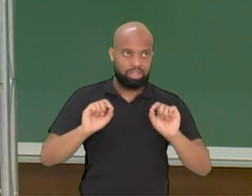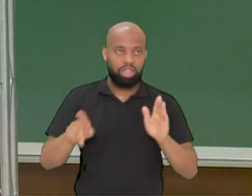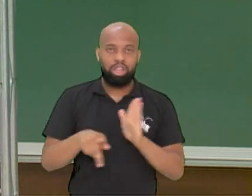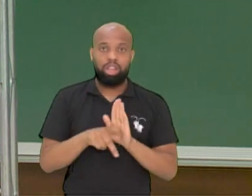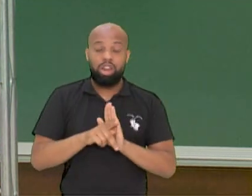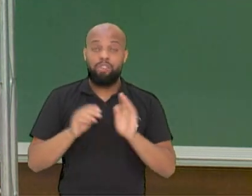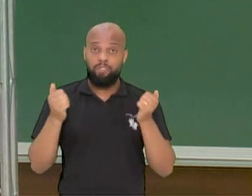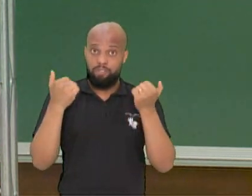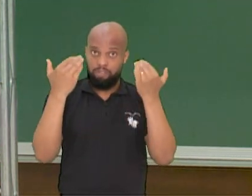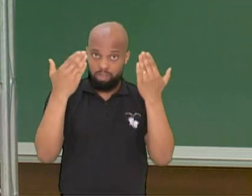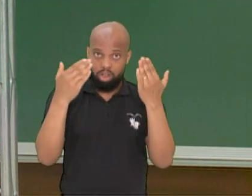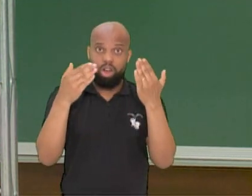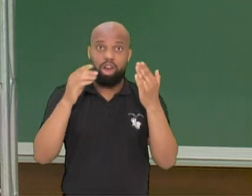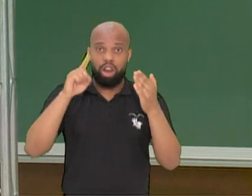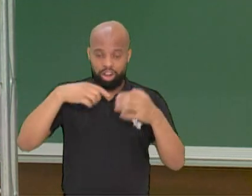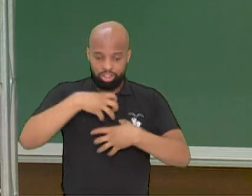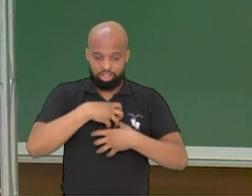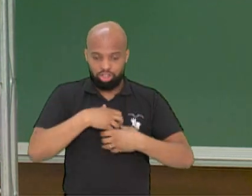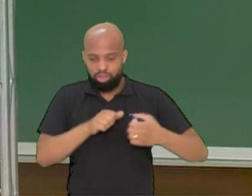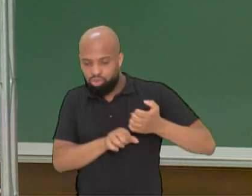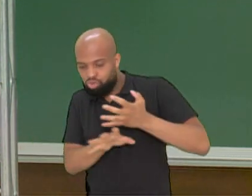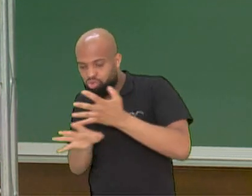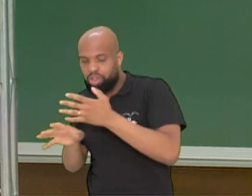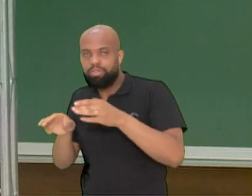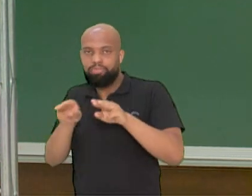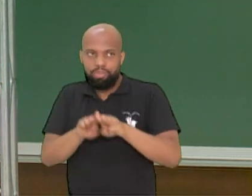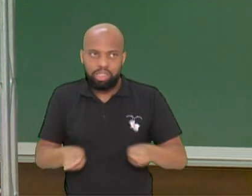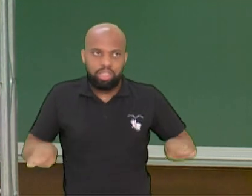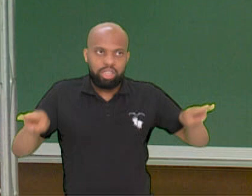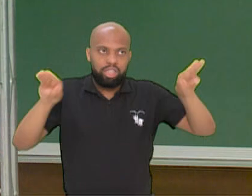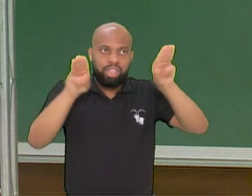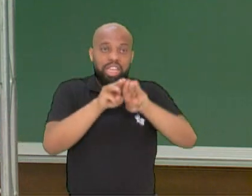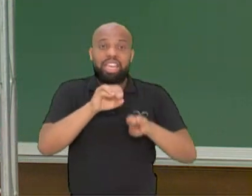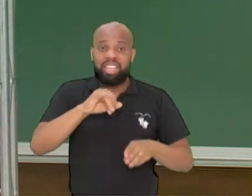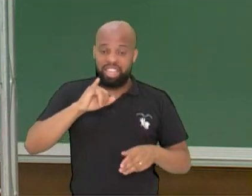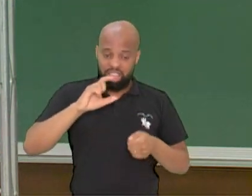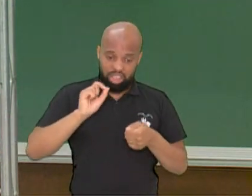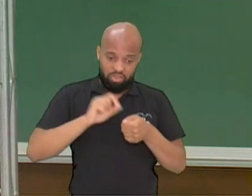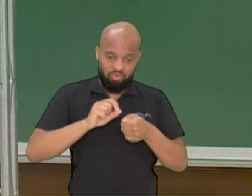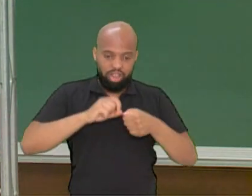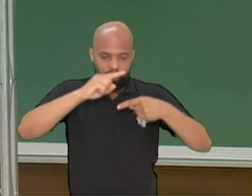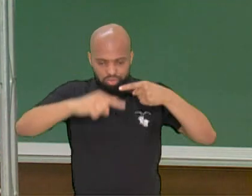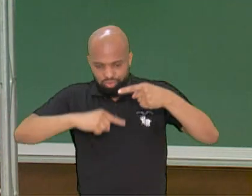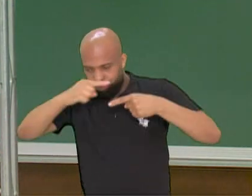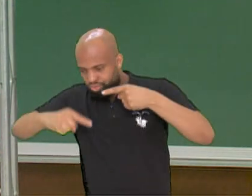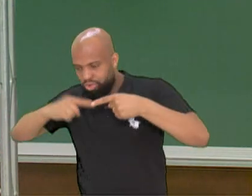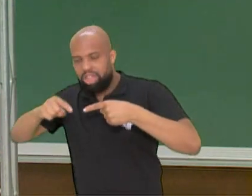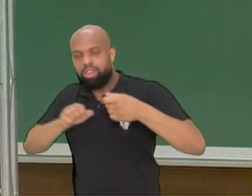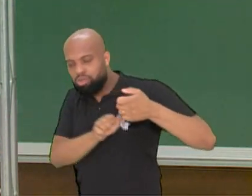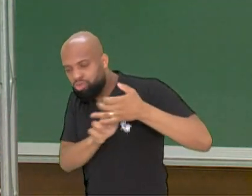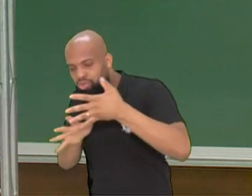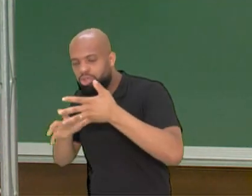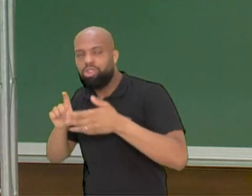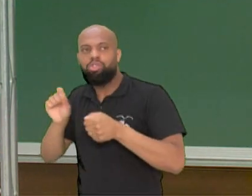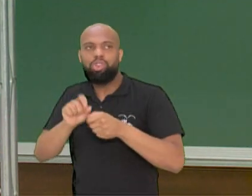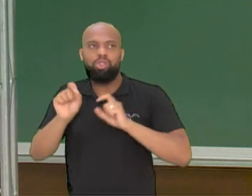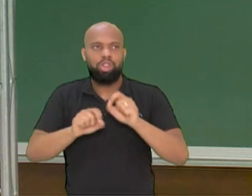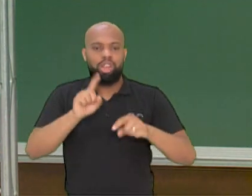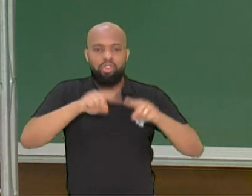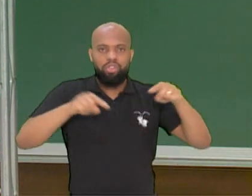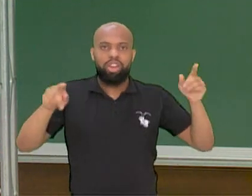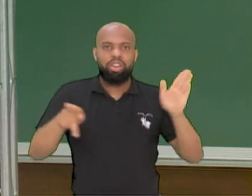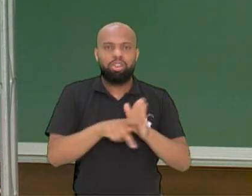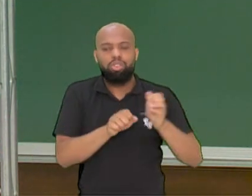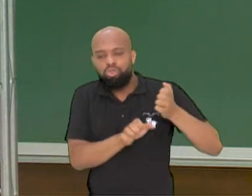campo magnético. Quando eu rotaciono, o campo passa pelas espiras. Ao passar pelas espiras, gera variação de